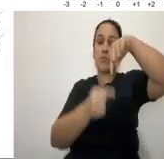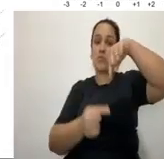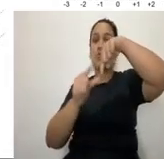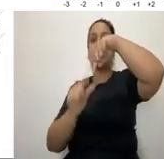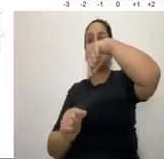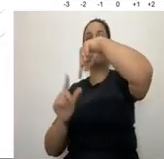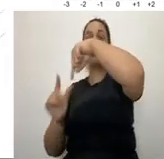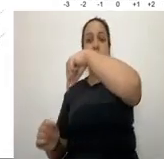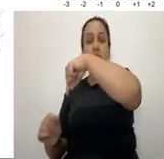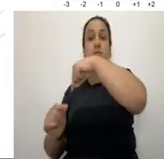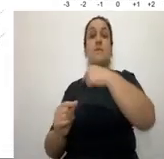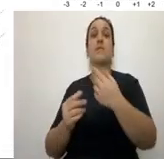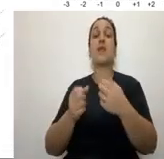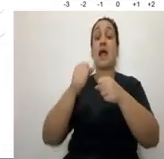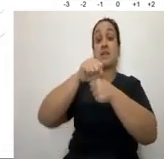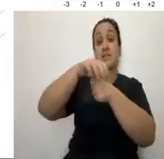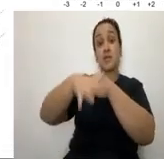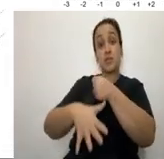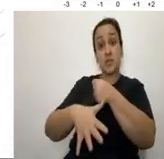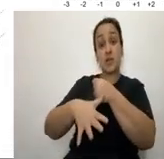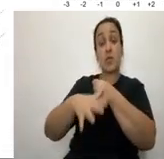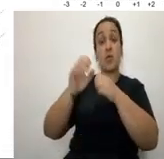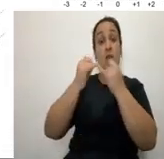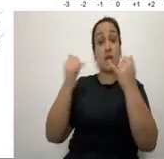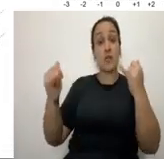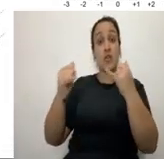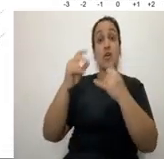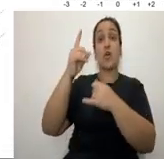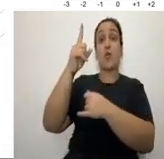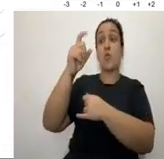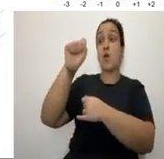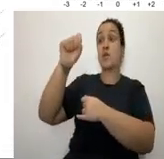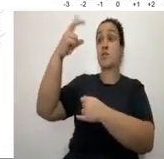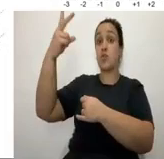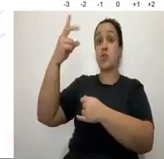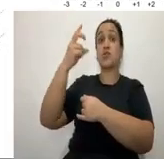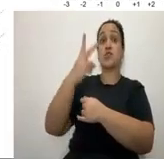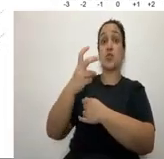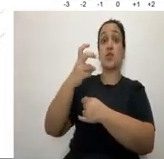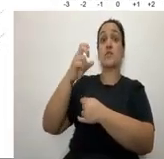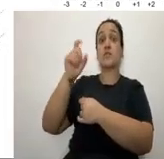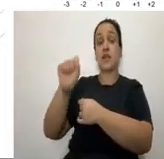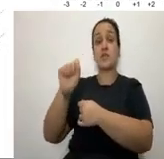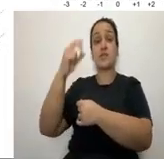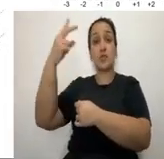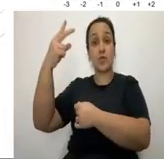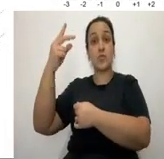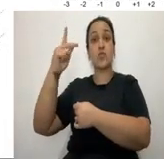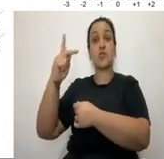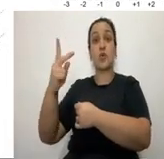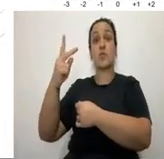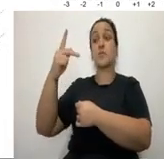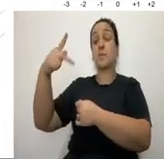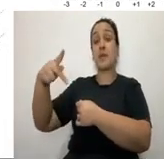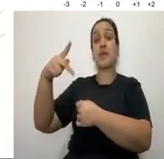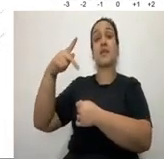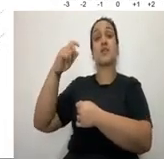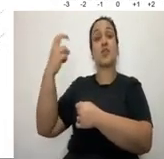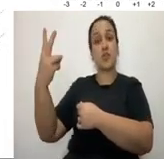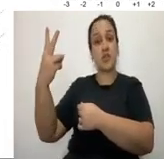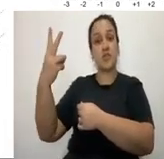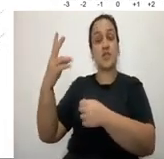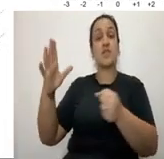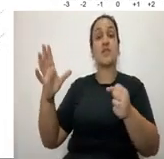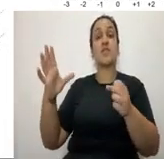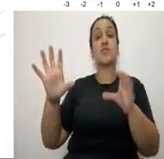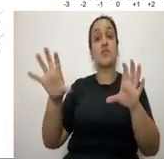a distribuição eletrônica 1s2, 2s2, 2p3. 2 com 2, 4, com mais